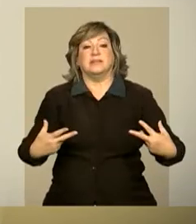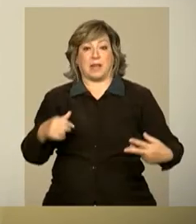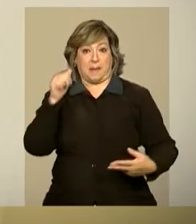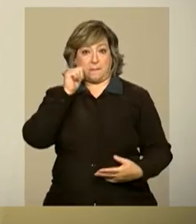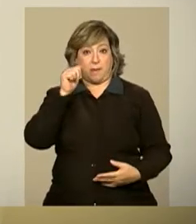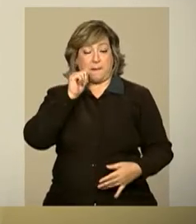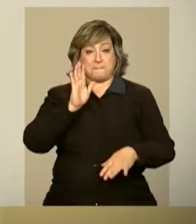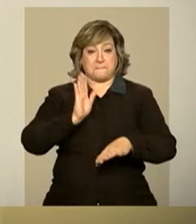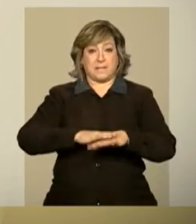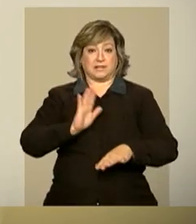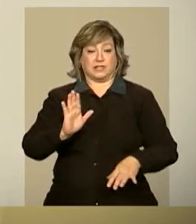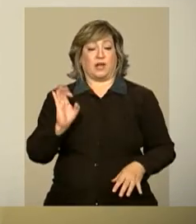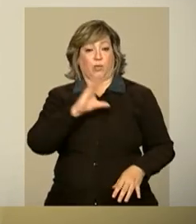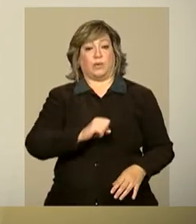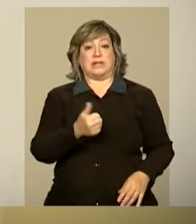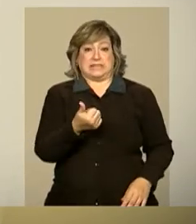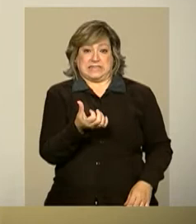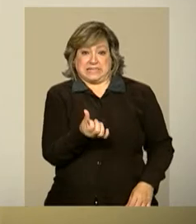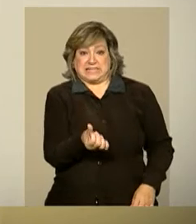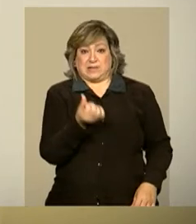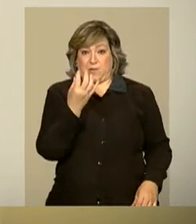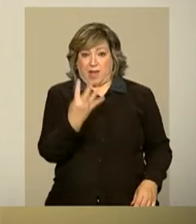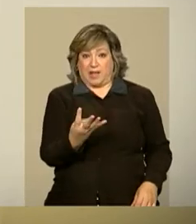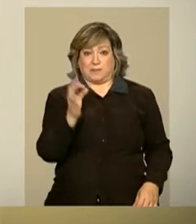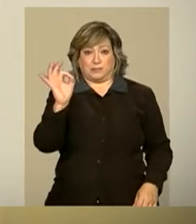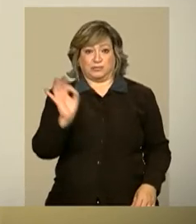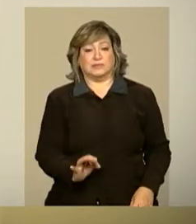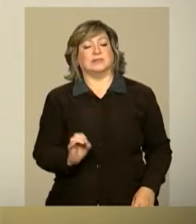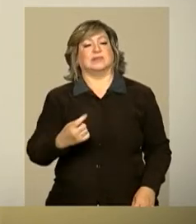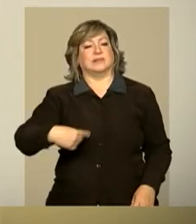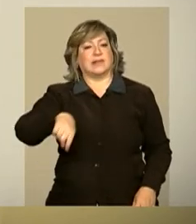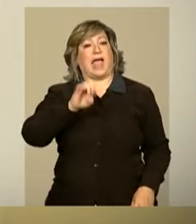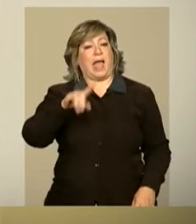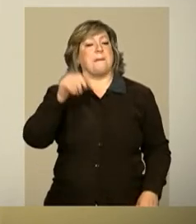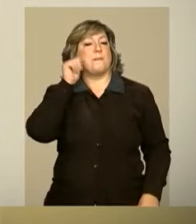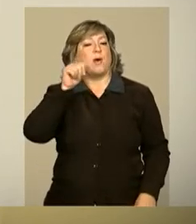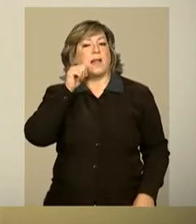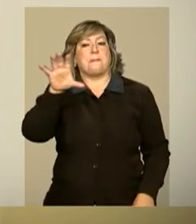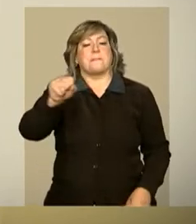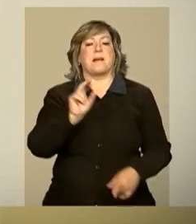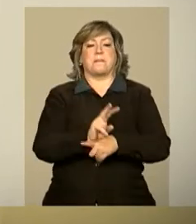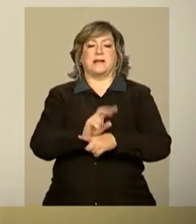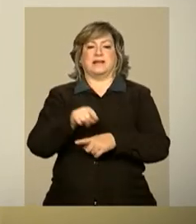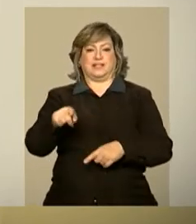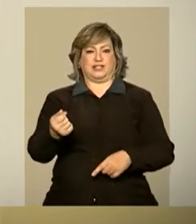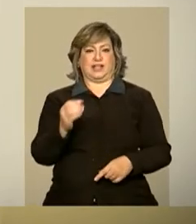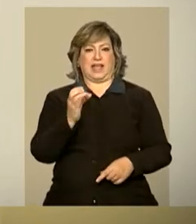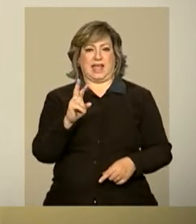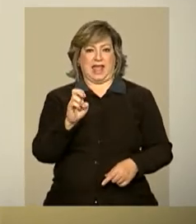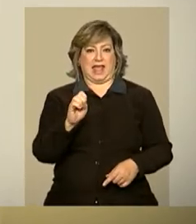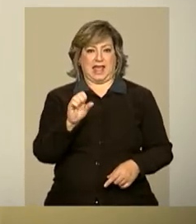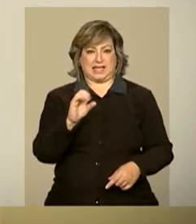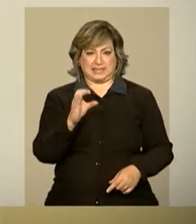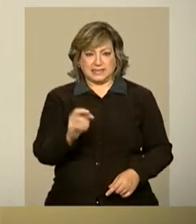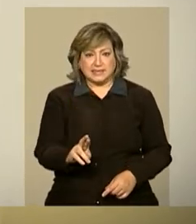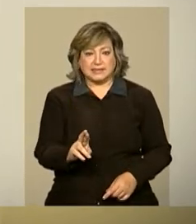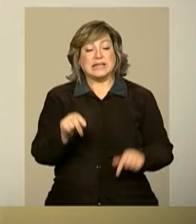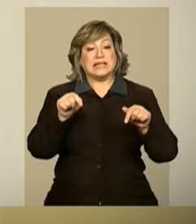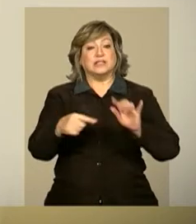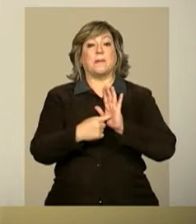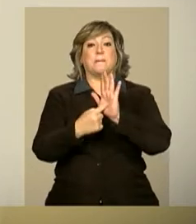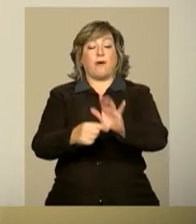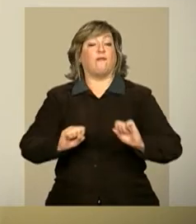já são 64 por cento dos clientes que tomam empréstimos o crescer isso mostra a força da mulher